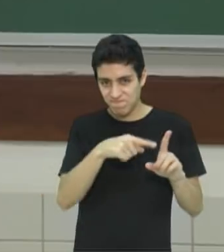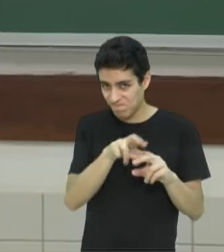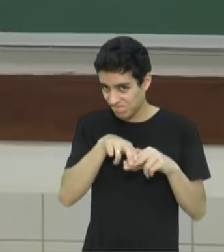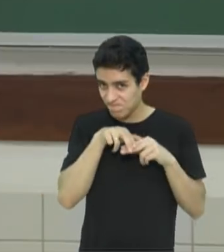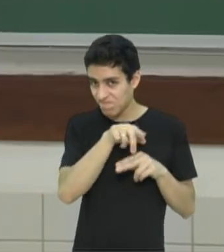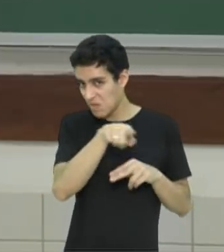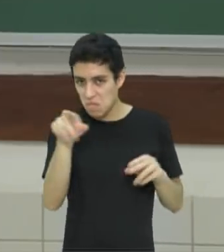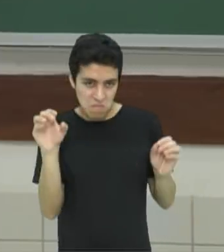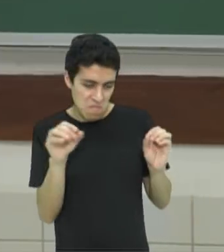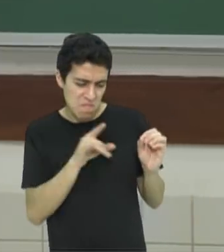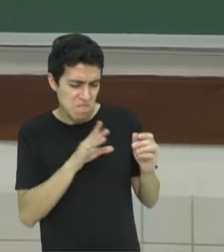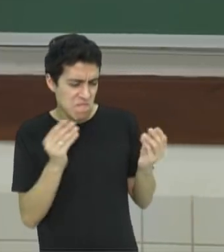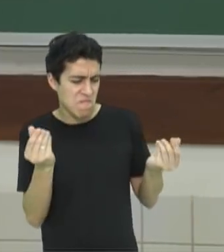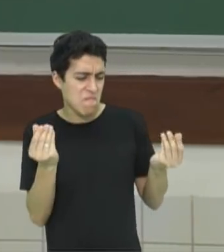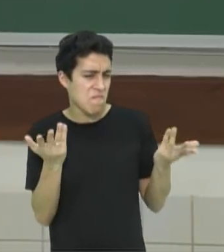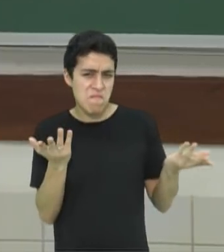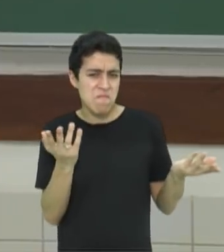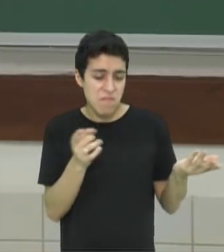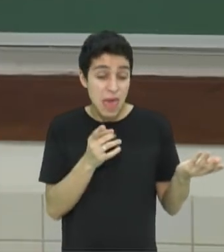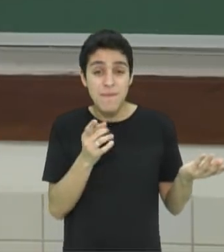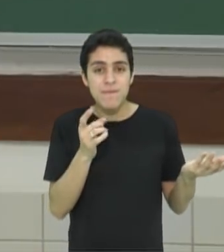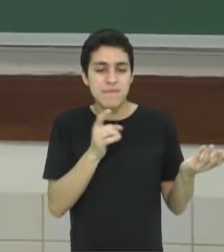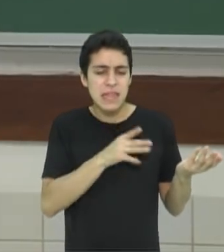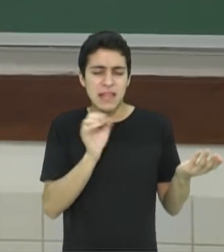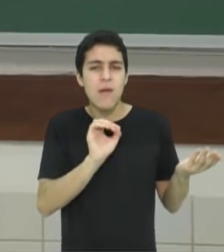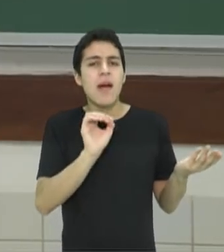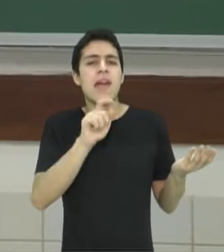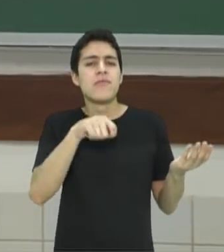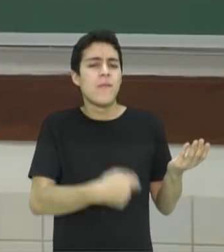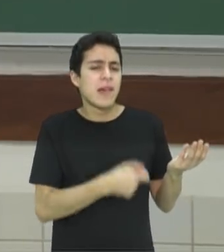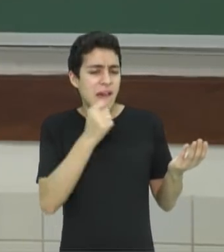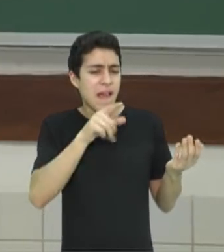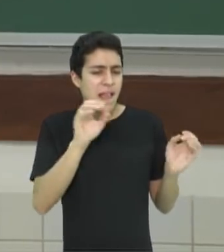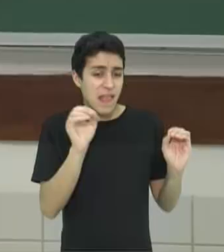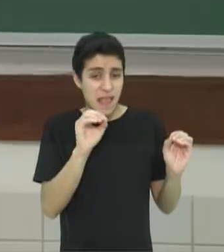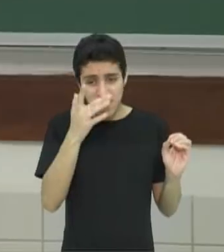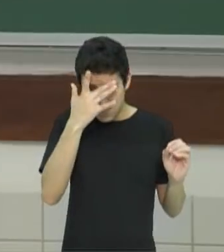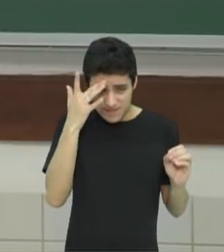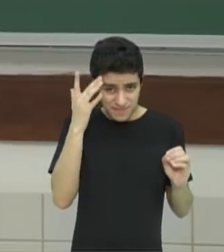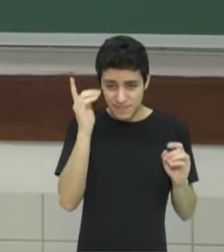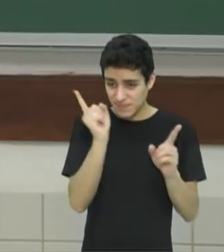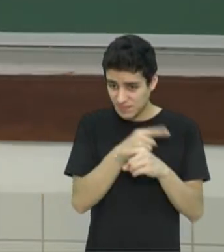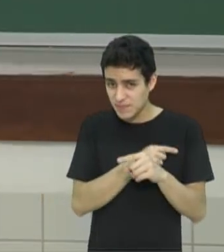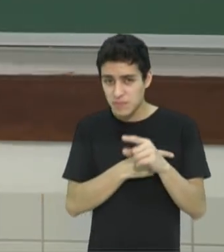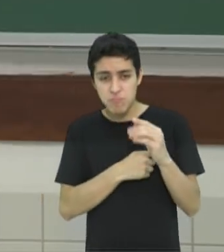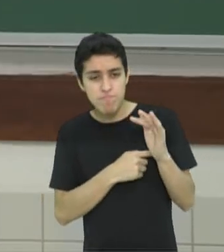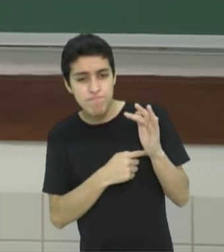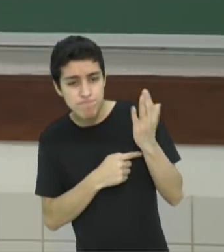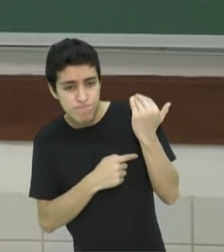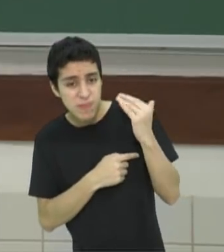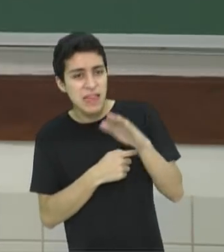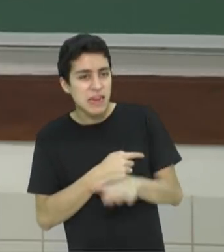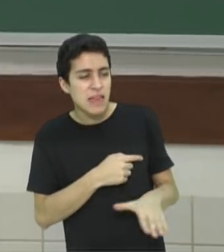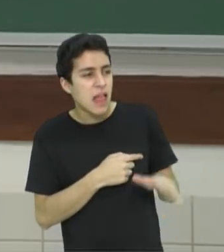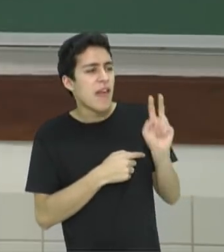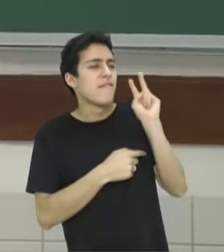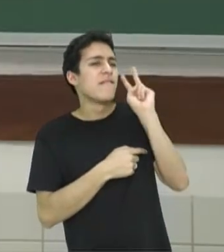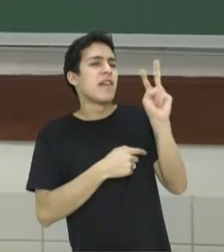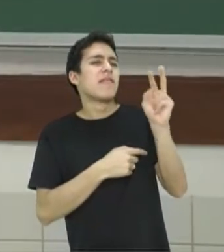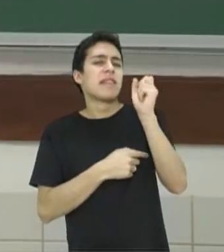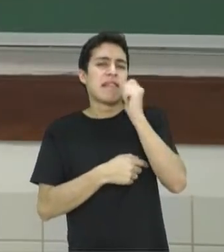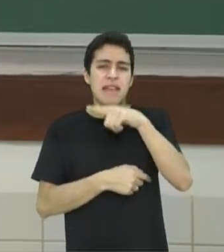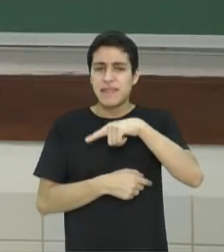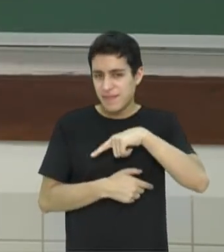que você não teve, não achou graça, mas outra pessoa que tenha sido criança nos anos 90 pode achar mais graça